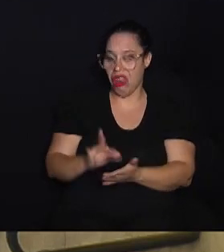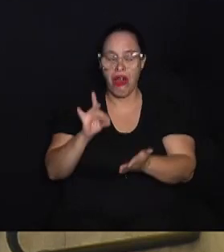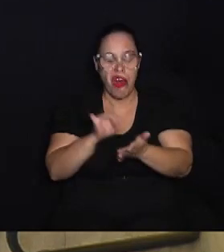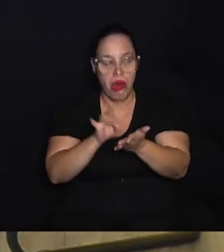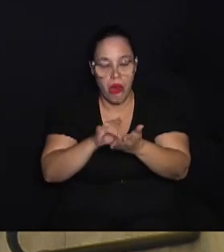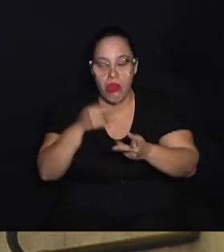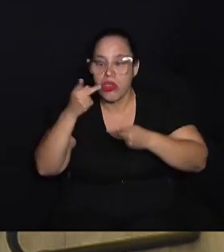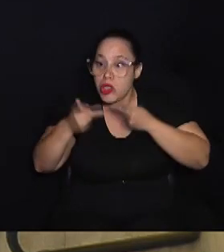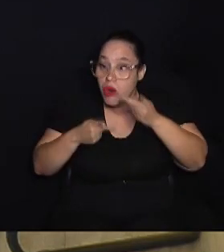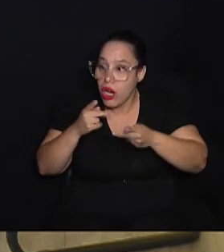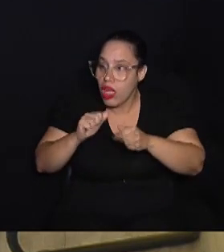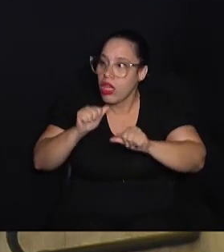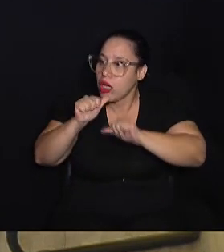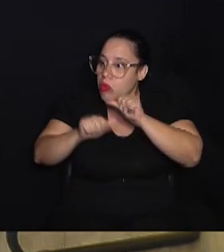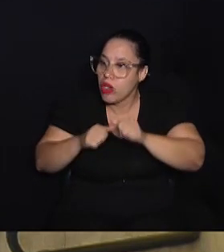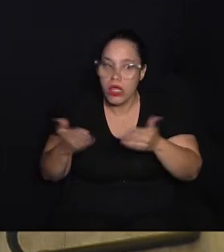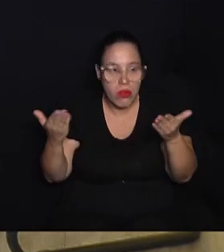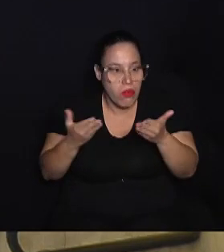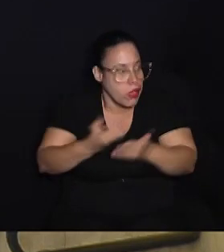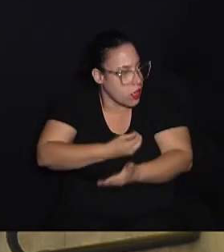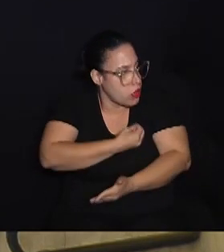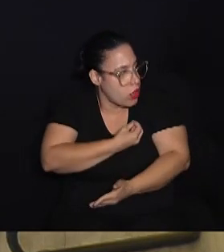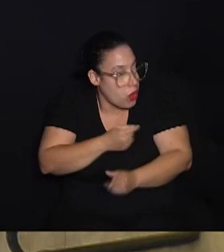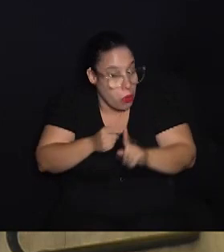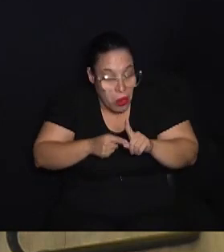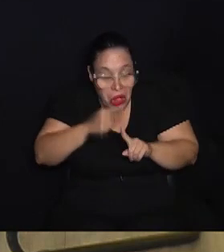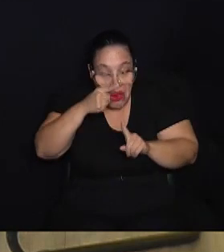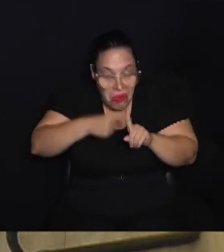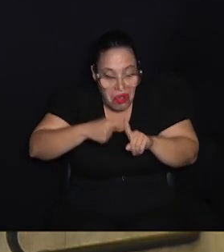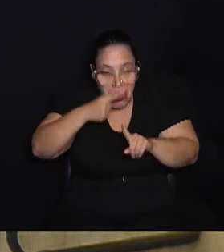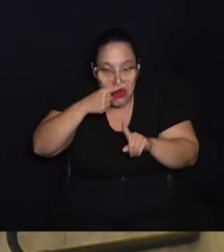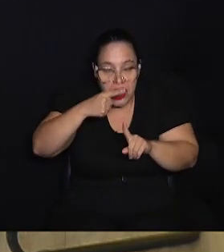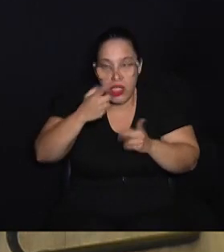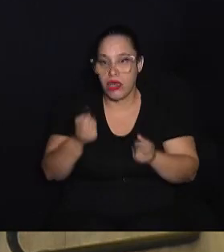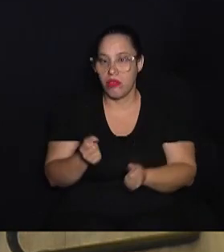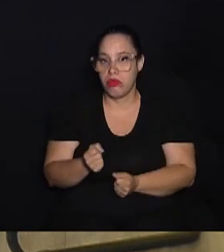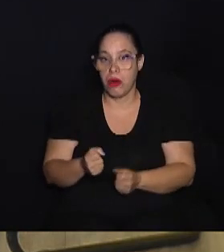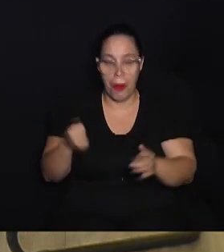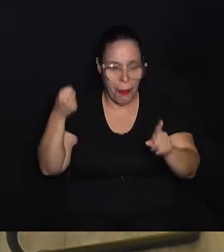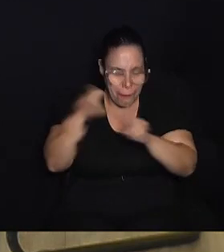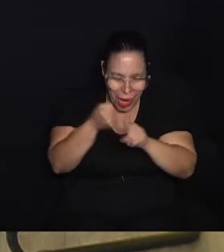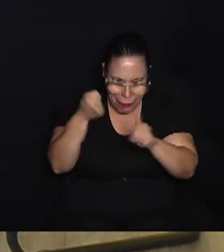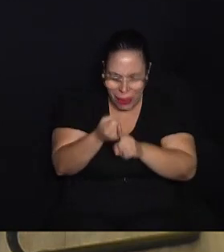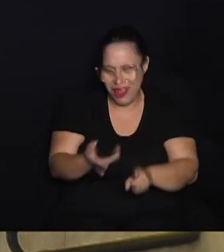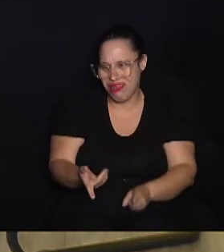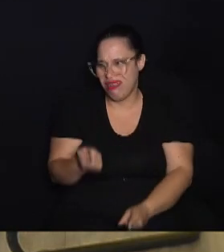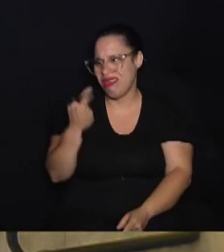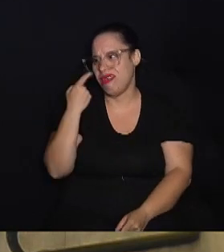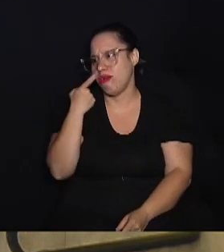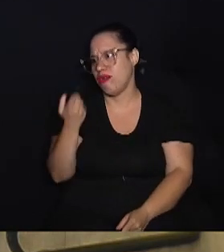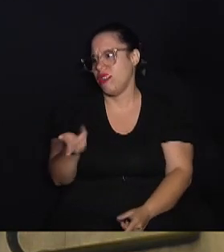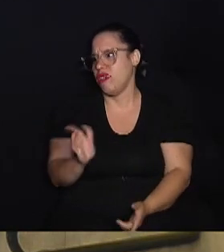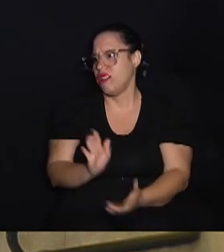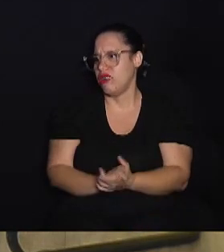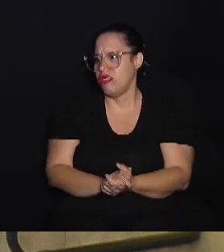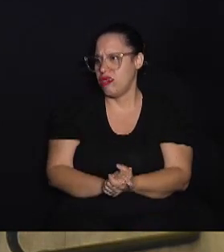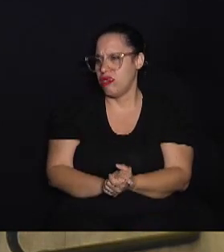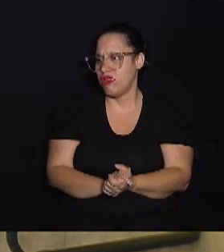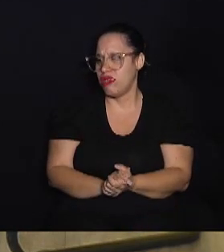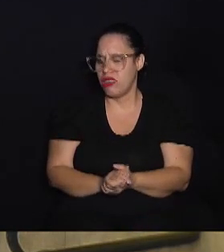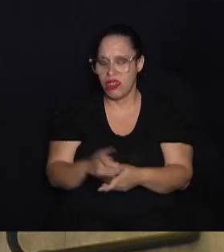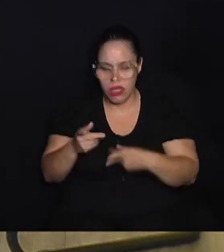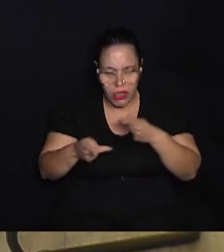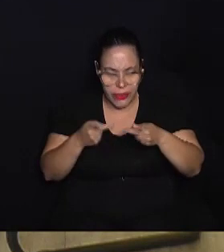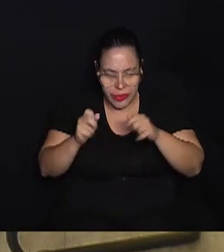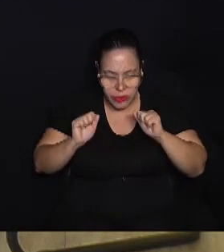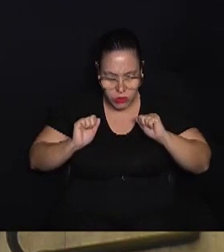fala das mudanças é o que a gente está vivendo hoje, é um clima diferente, é o extremo, né? É o impacto daquilo que a gente vem lançando para a